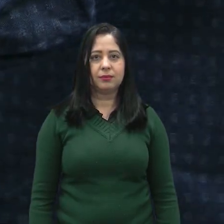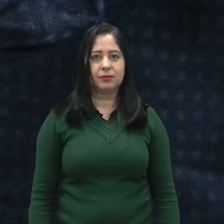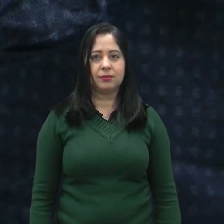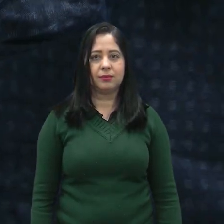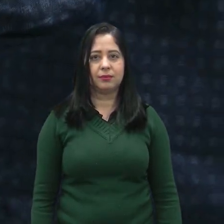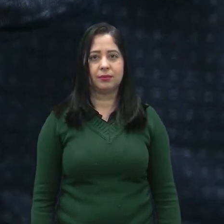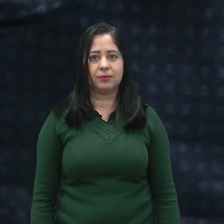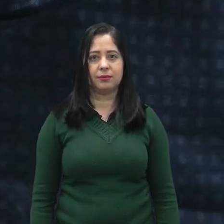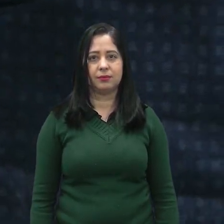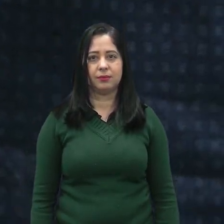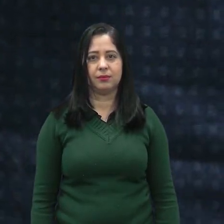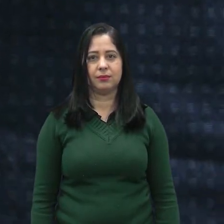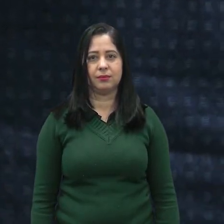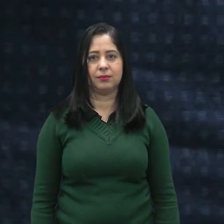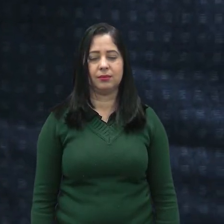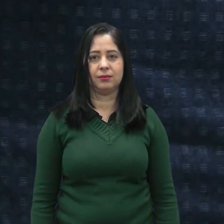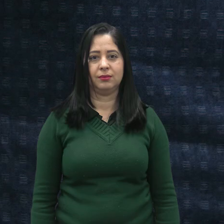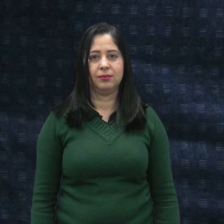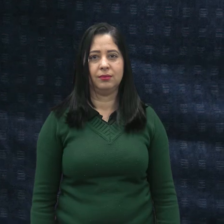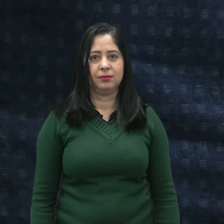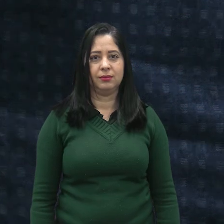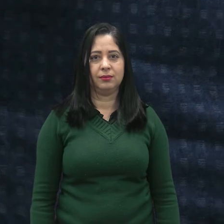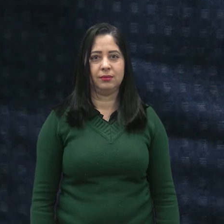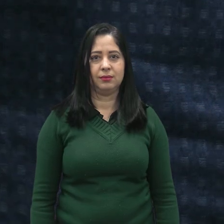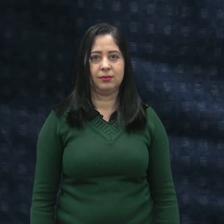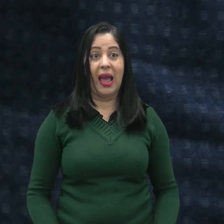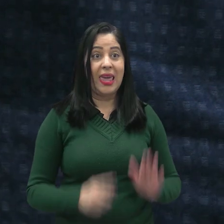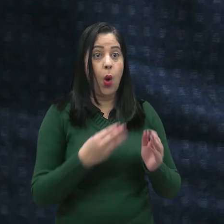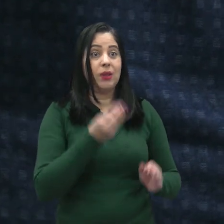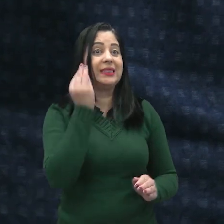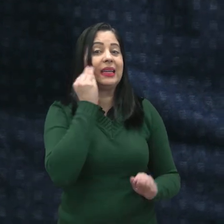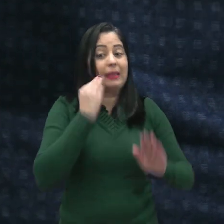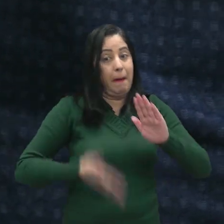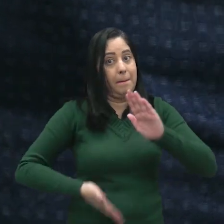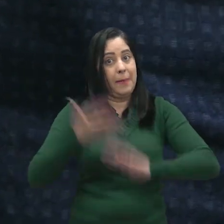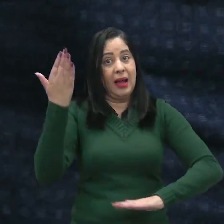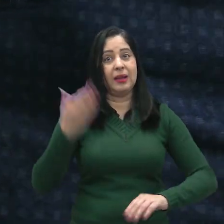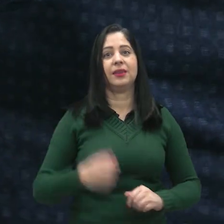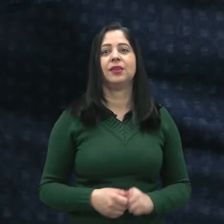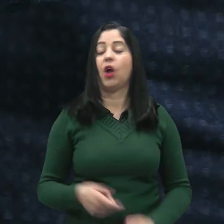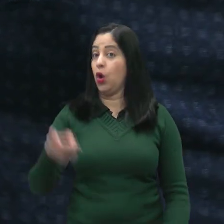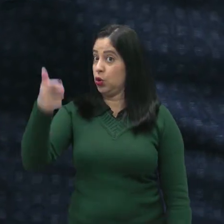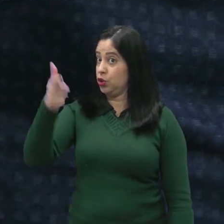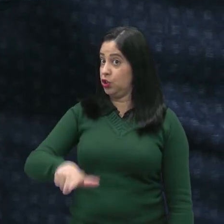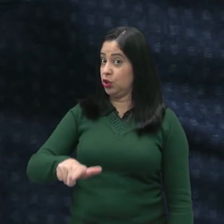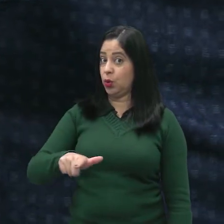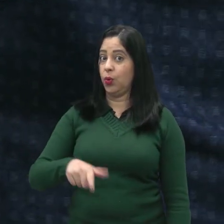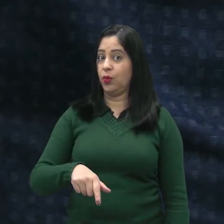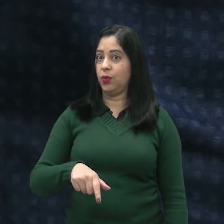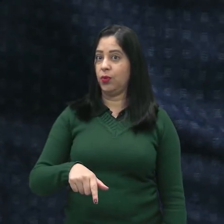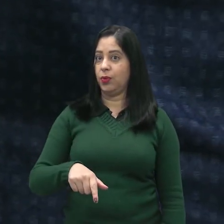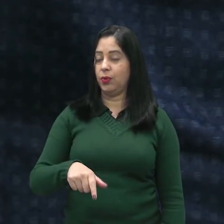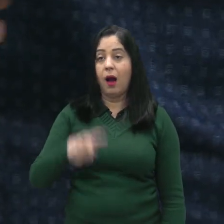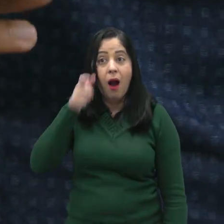Então, essa é uma situação onde alguém veio para te segurar a sua mão ali. Isso. Então, segurou,